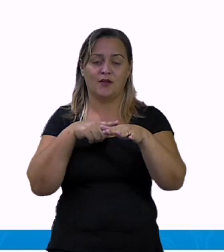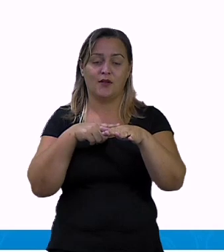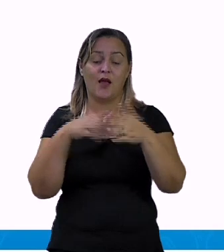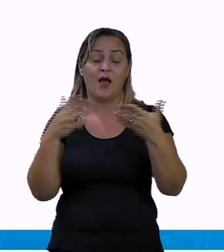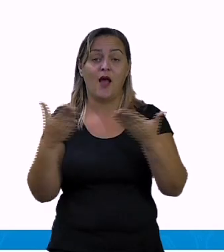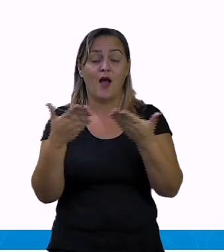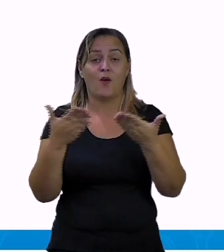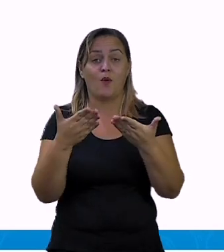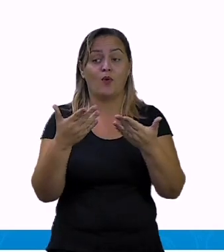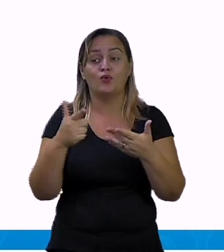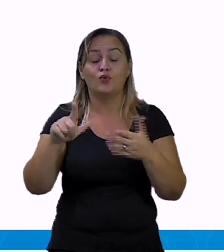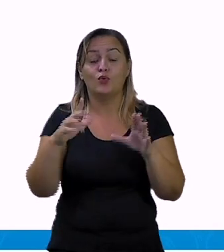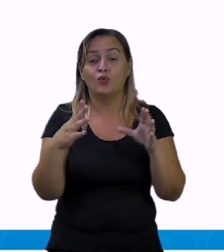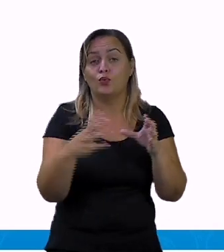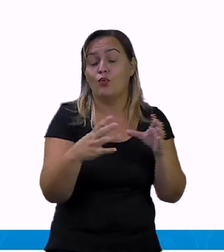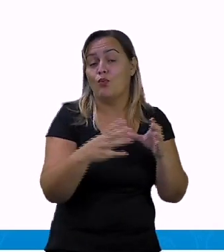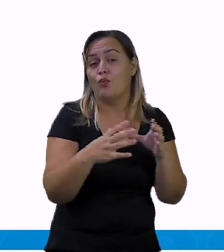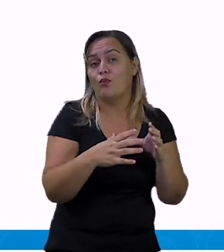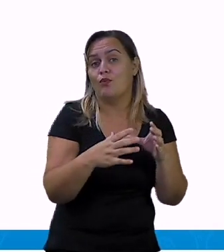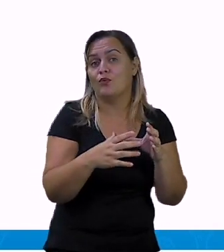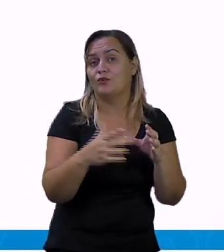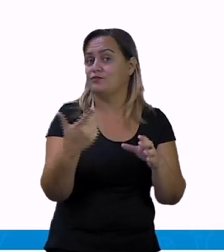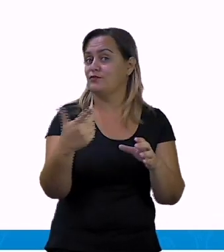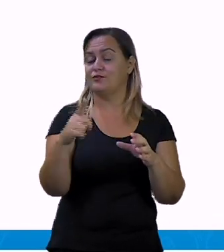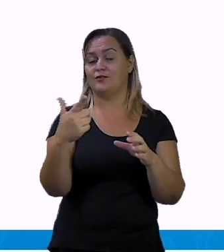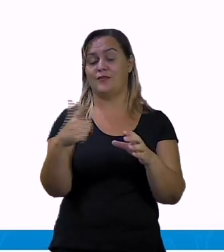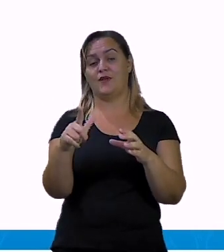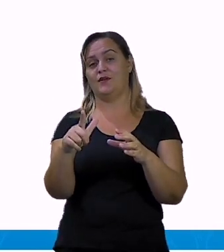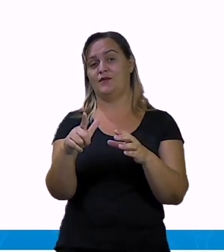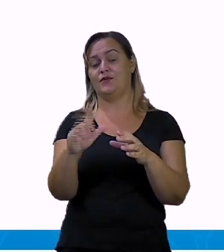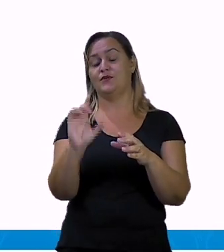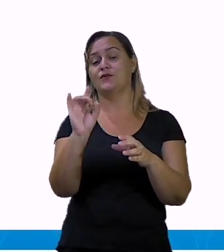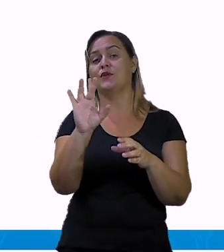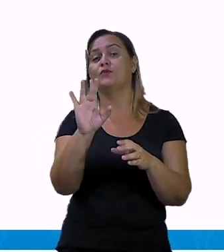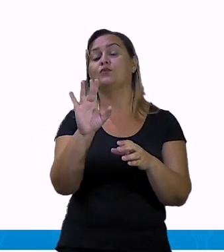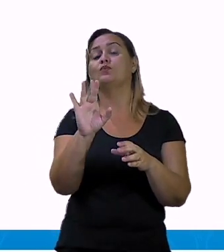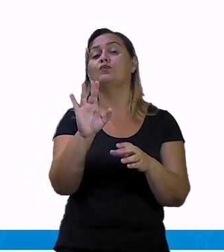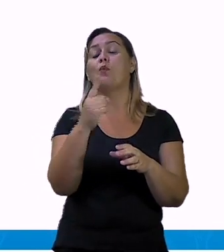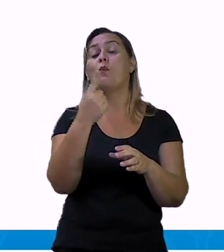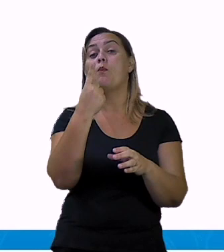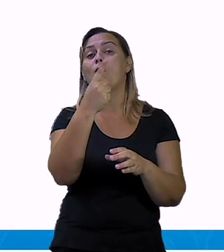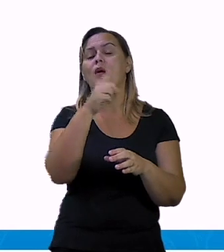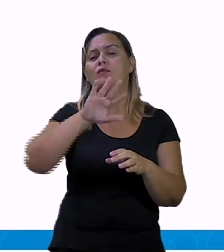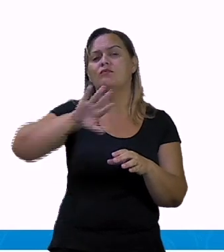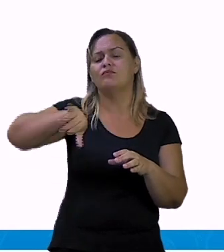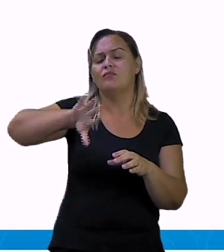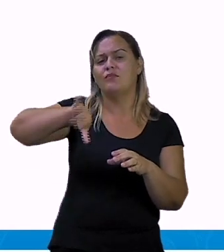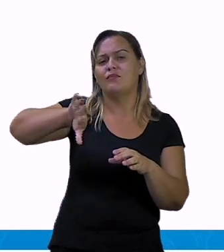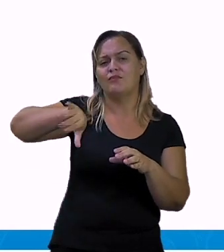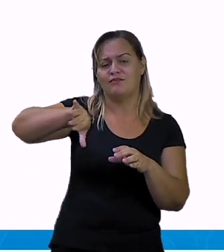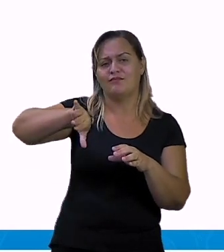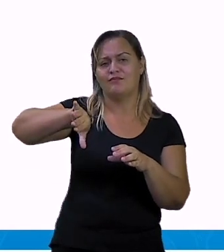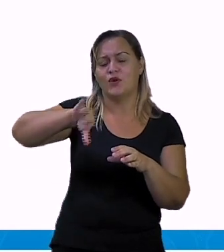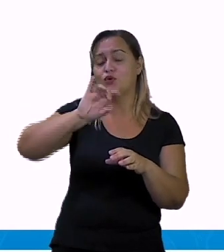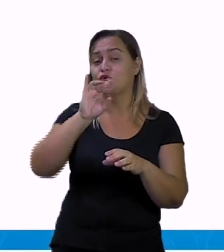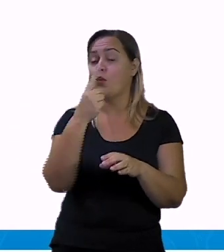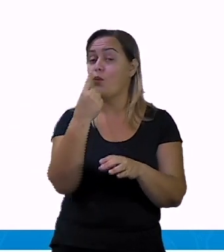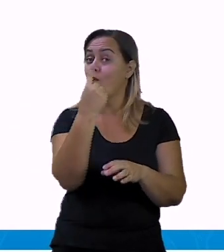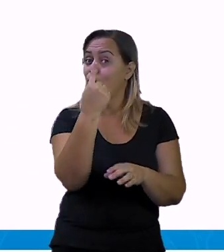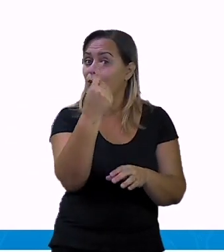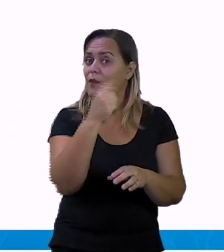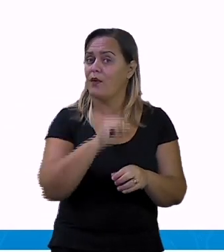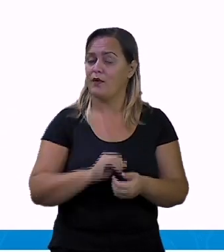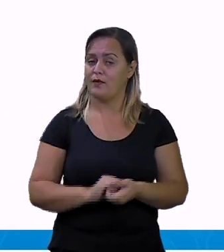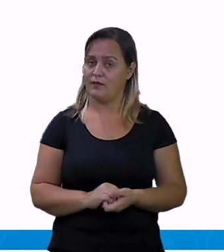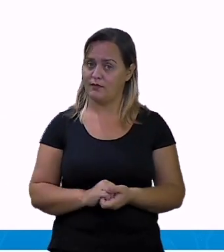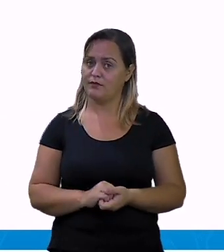acontece ela só vão ter a nadadeira que ficar próximo a calda há cerca de